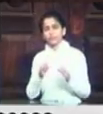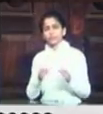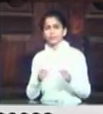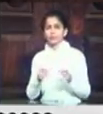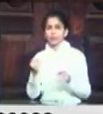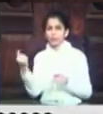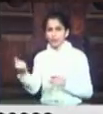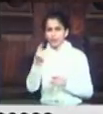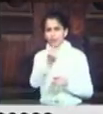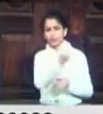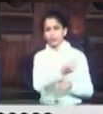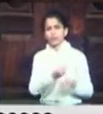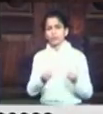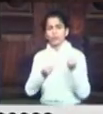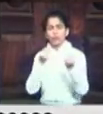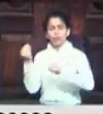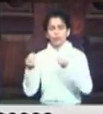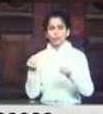cada um,